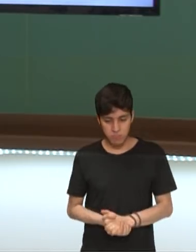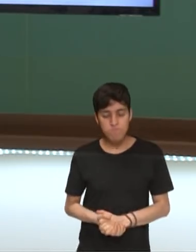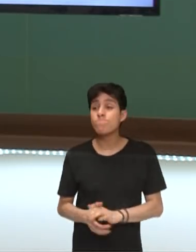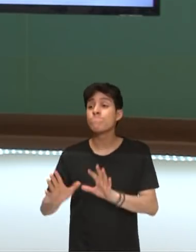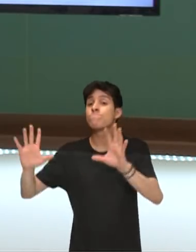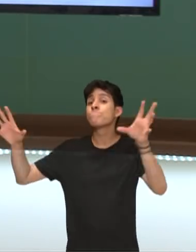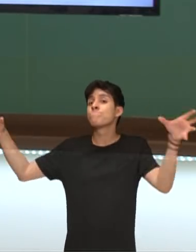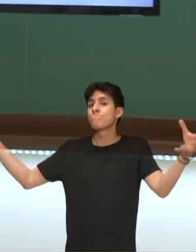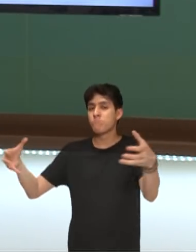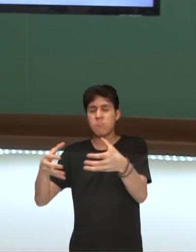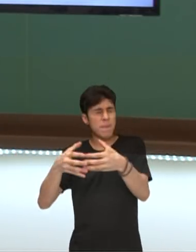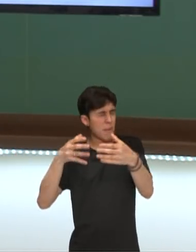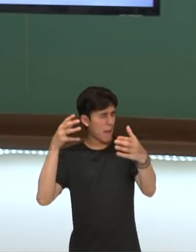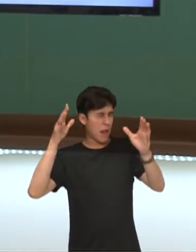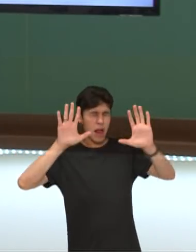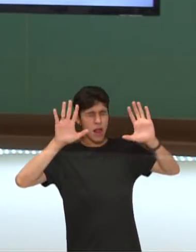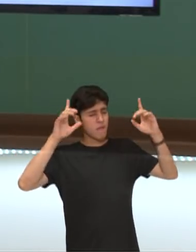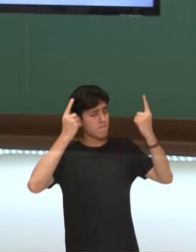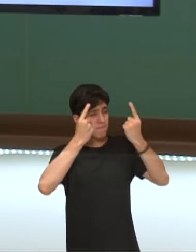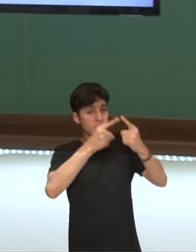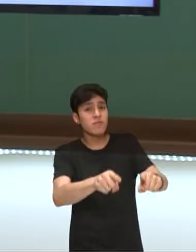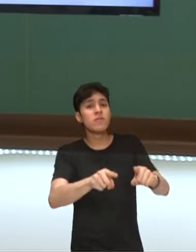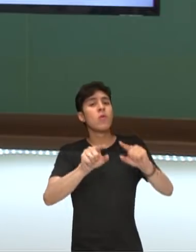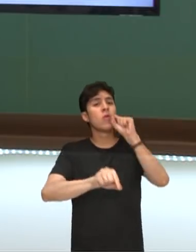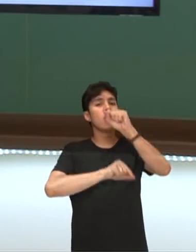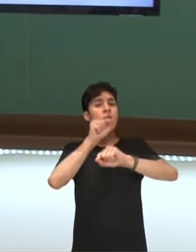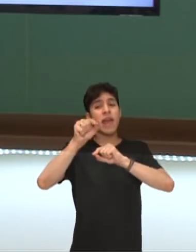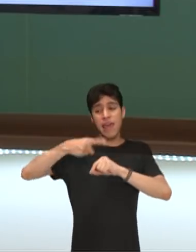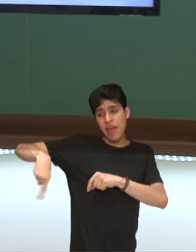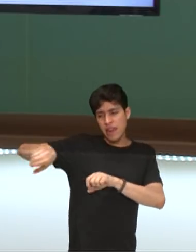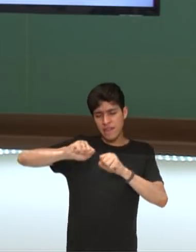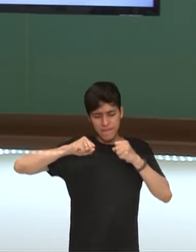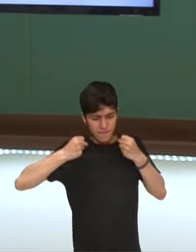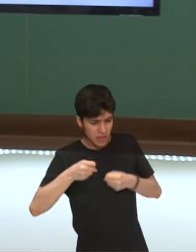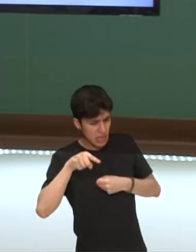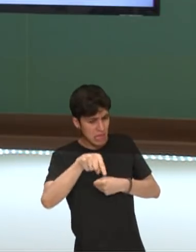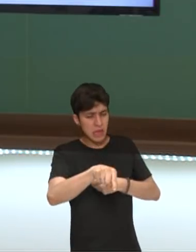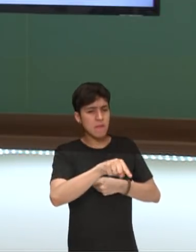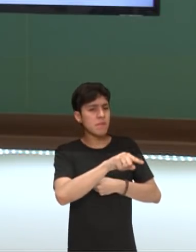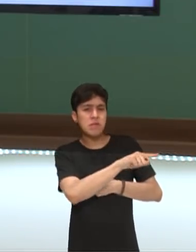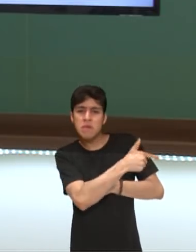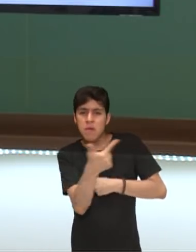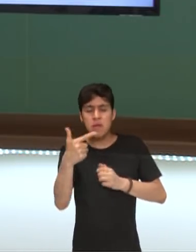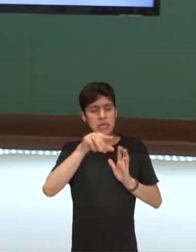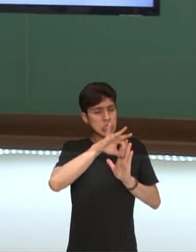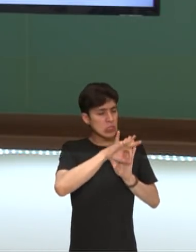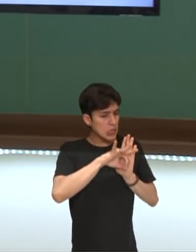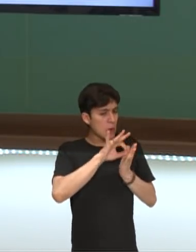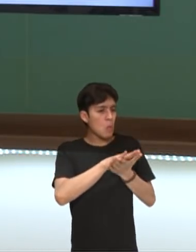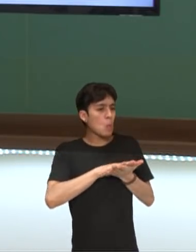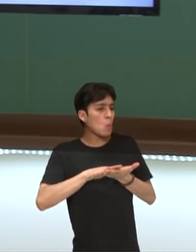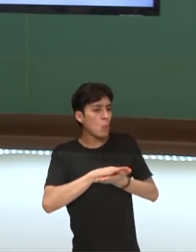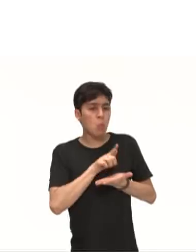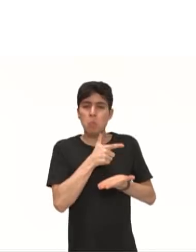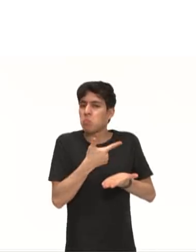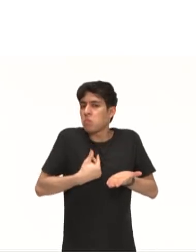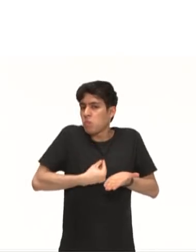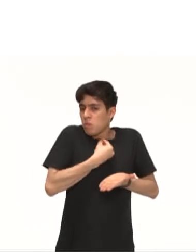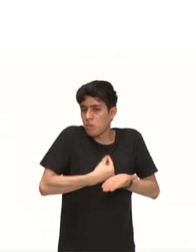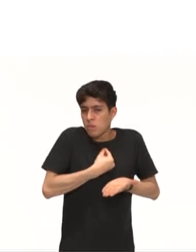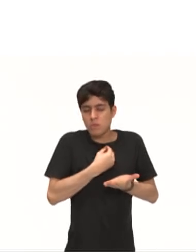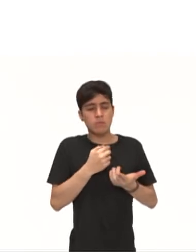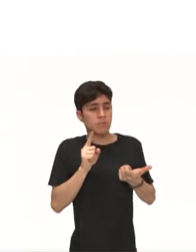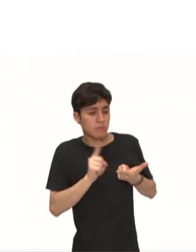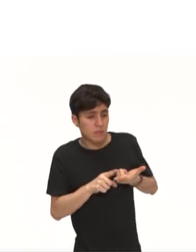quem defende que os vírus não são seres vivos, coloca a ideia de que eles são seres acelulares, ou seja, não possuem célula, não